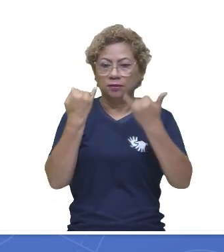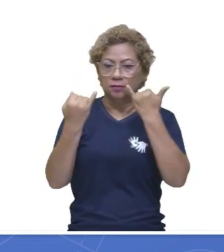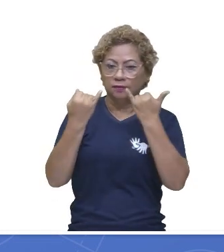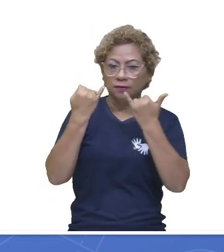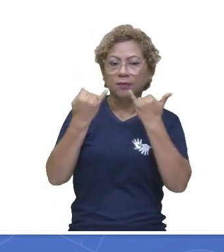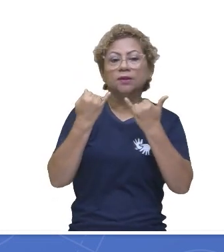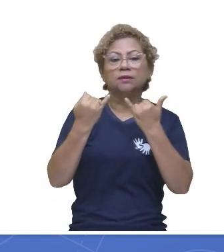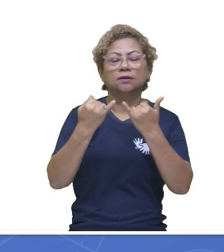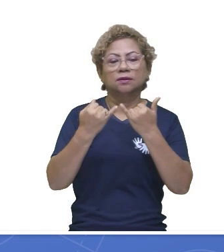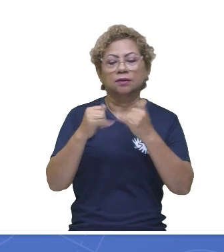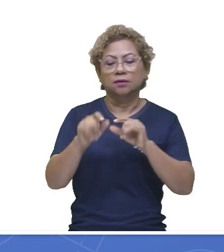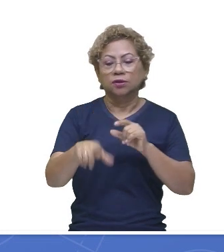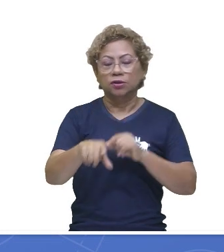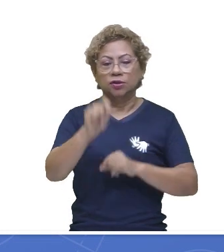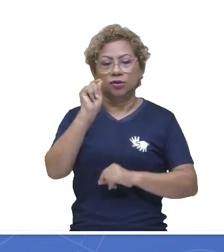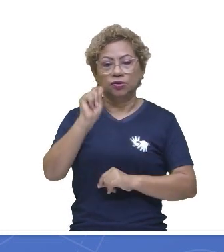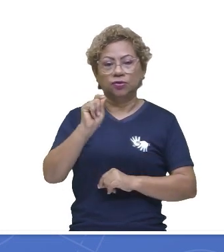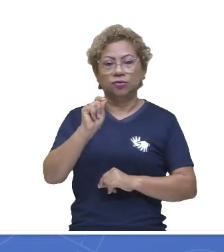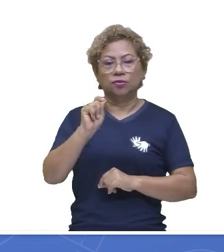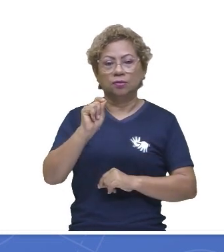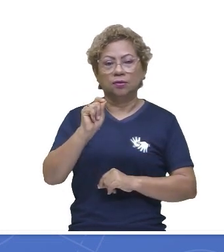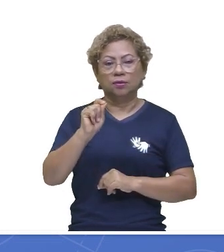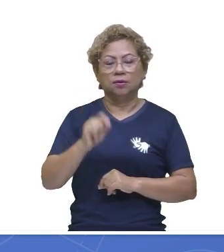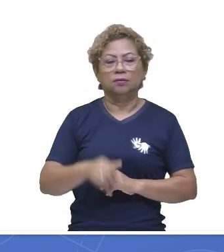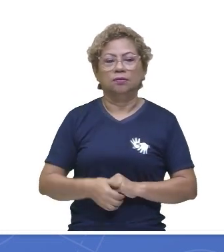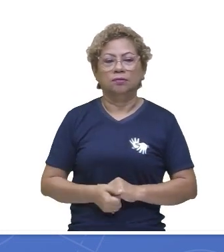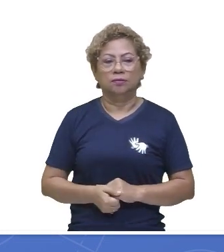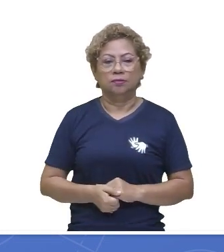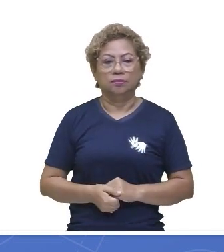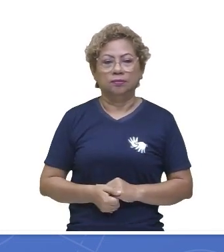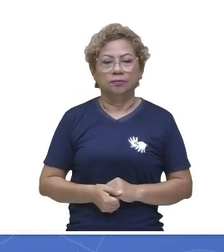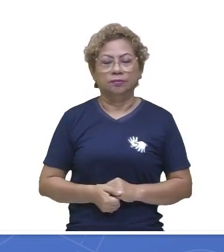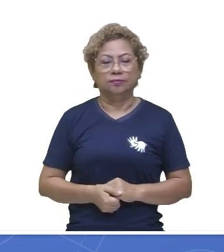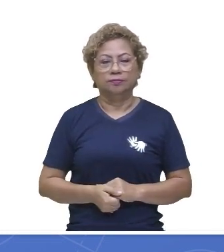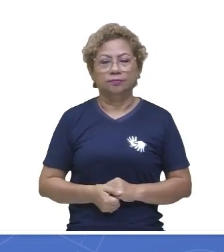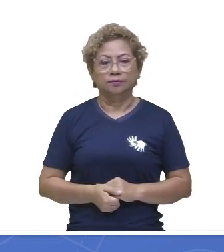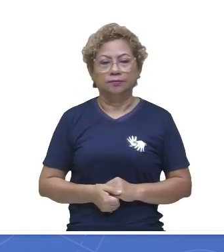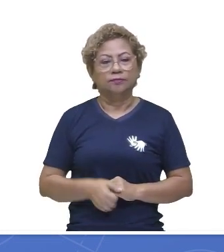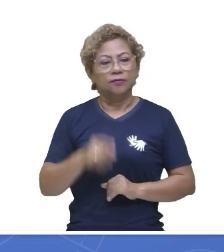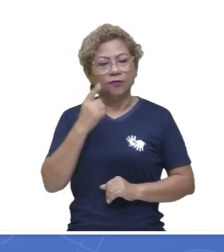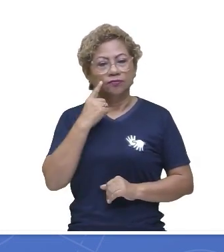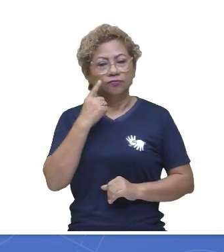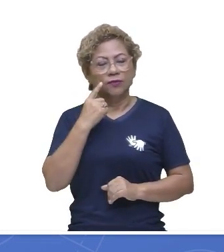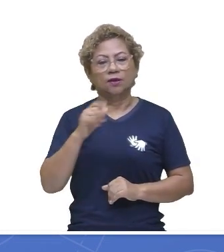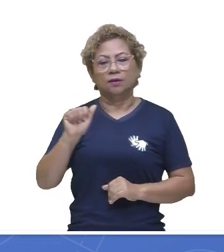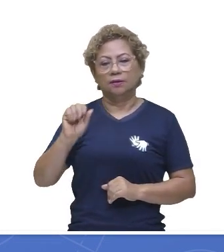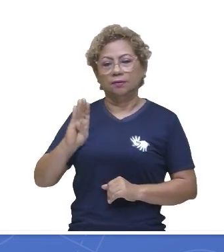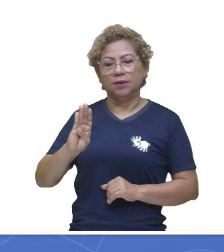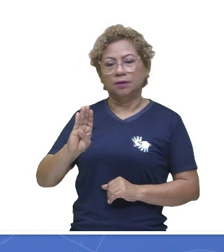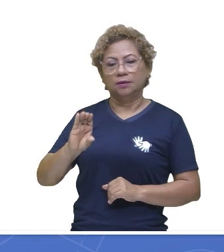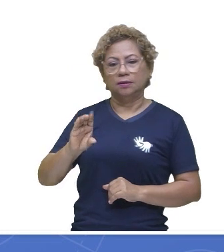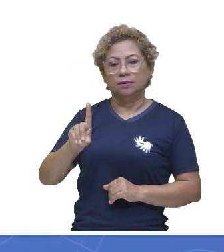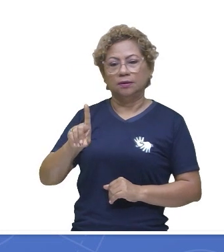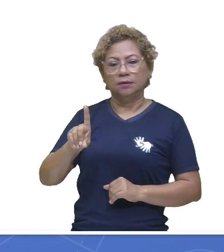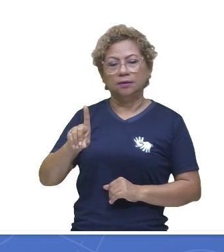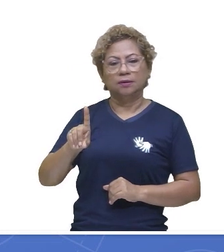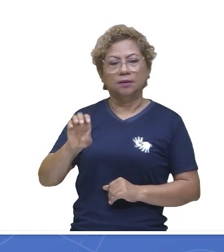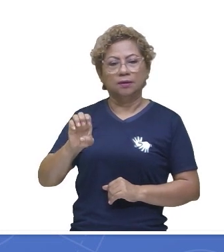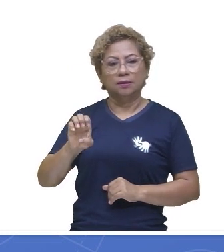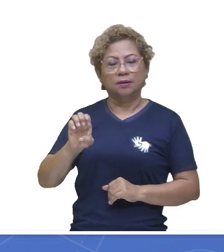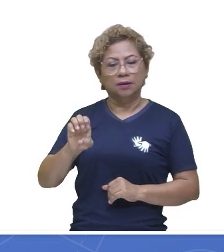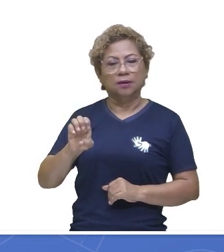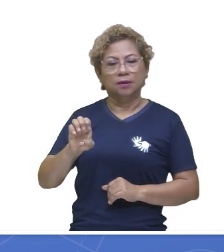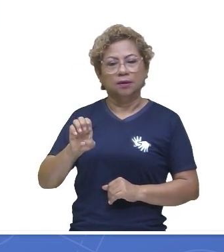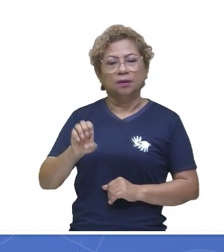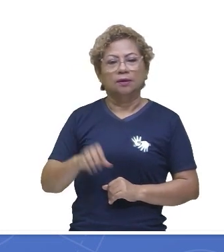70, foram necessárias 4.000 calorias. A capacidade térmica e o calor específico valem respectivamente. E a resposta